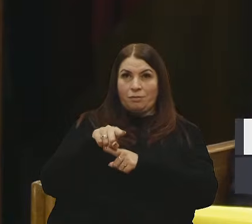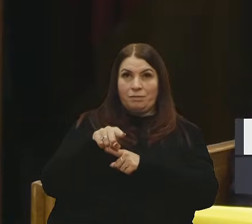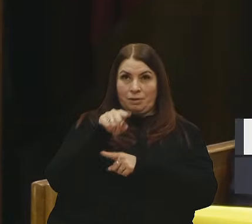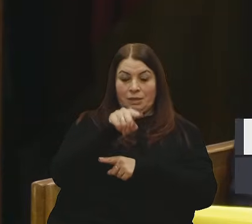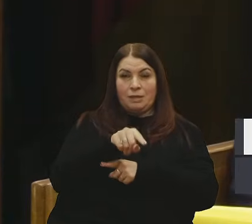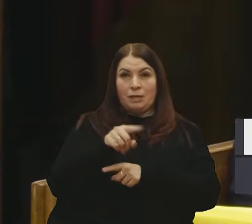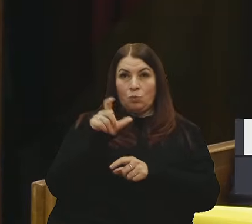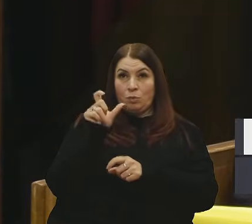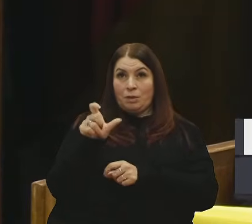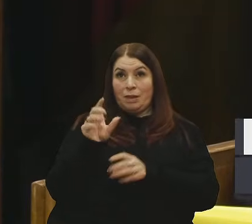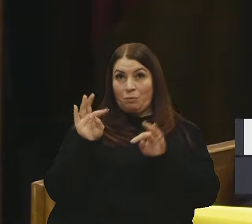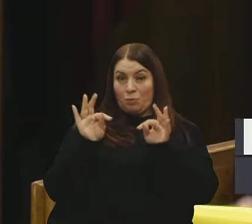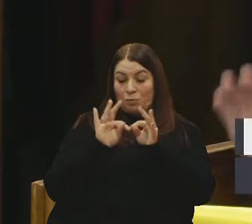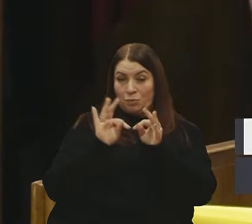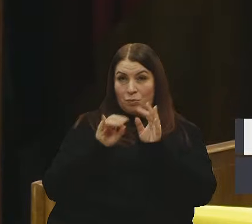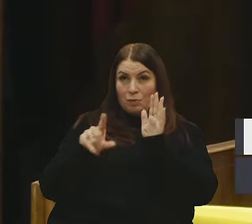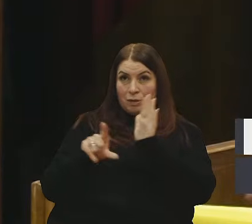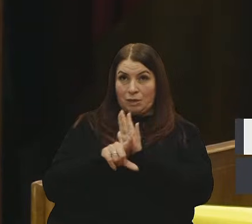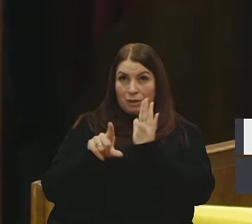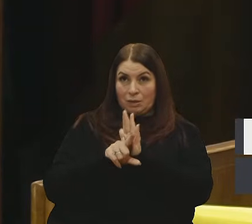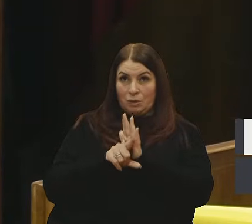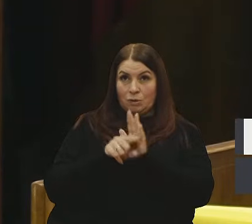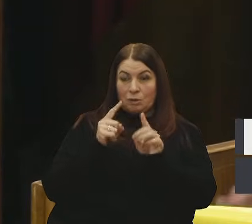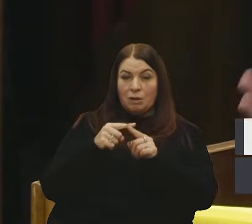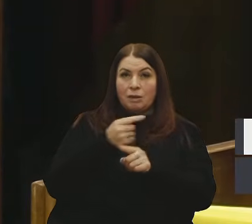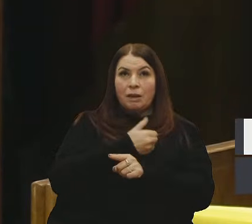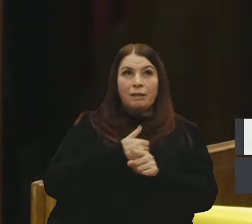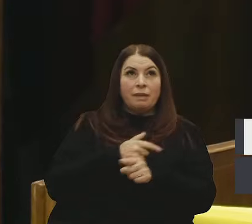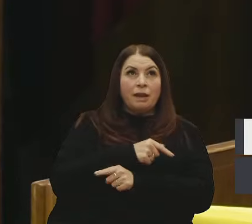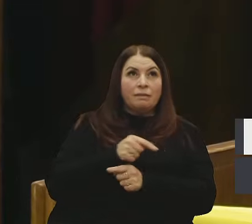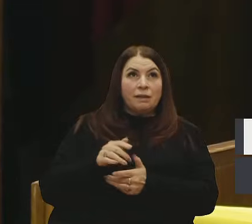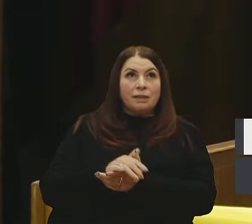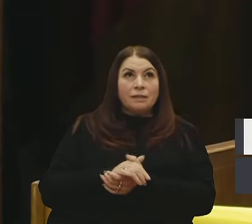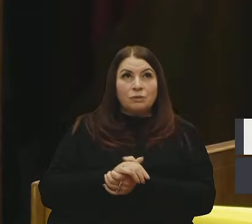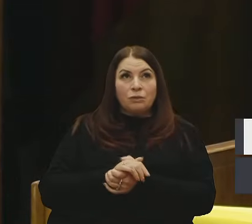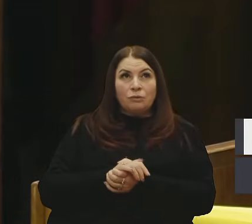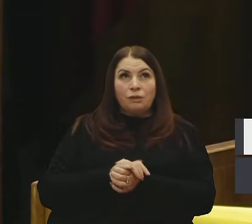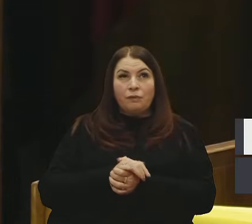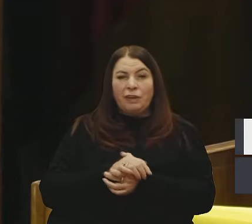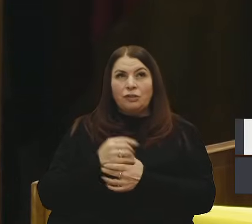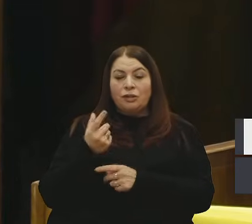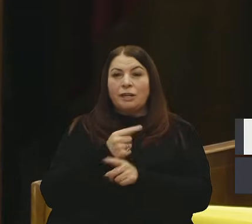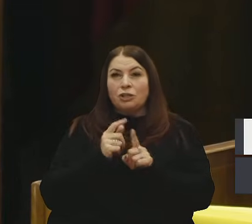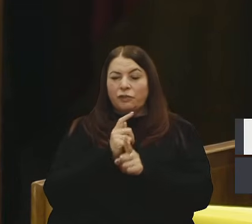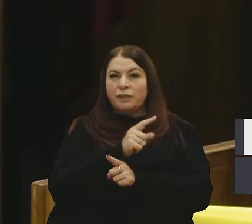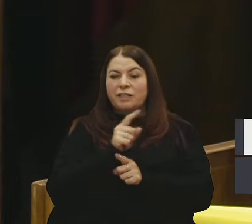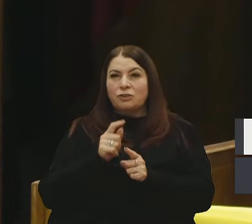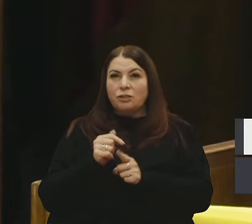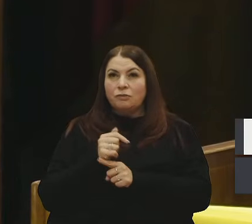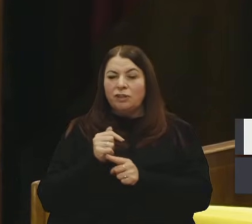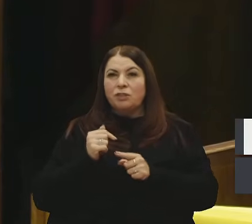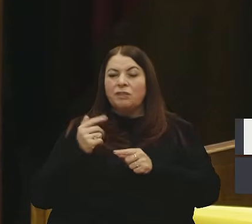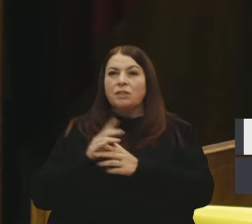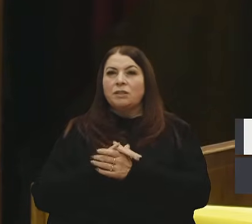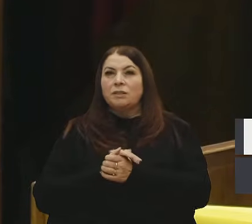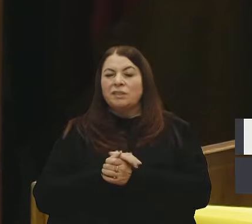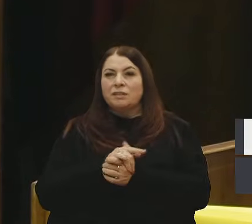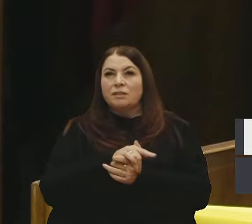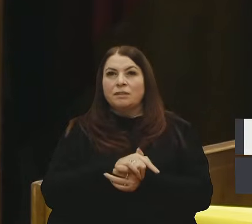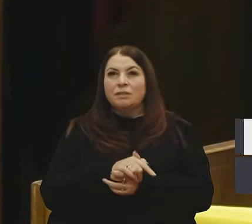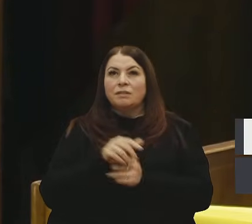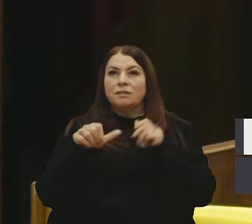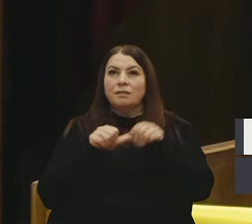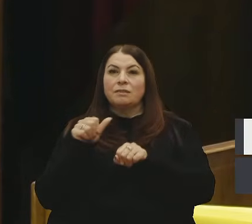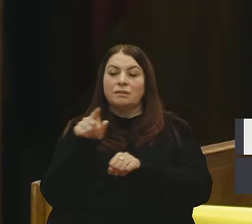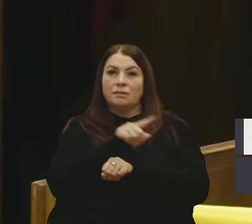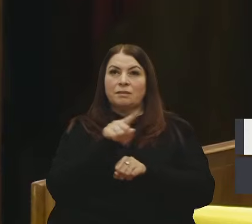é um termo técnico da lei para aquilo que é público e que a empresa vai utilizar e depois reverte, por